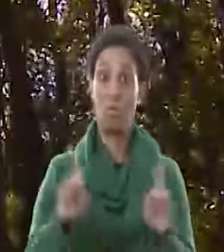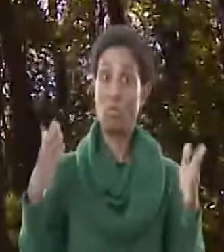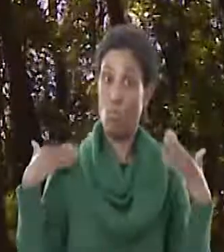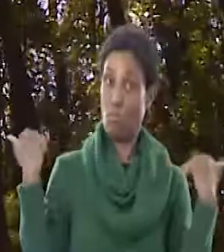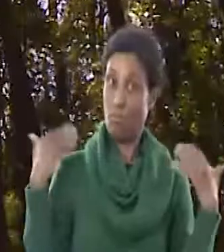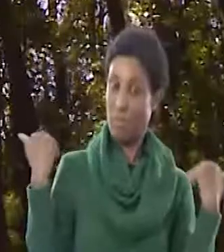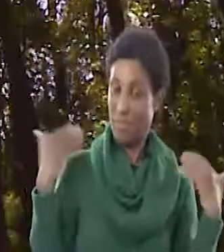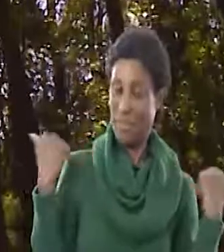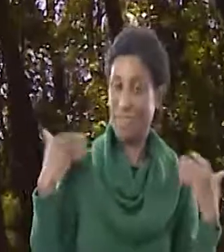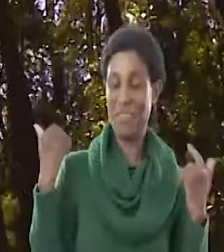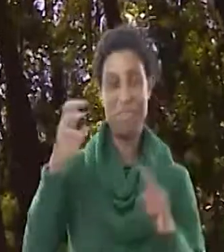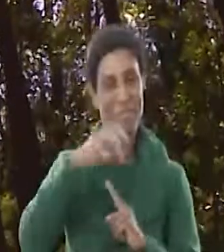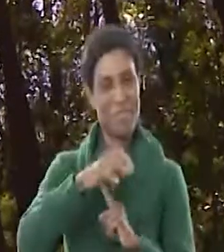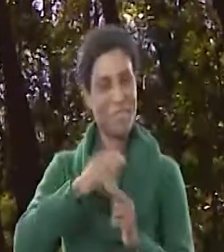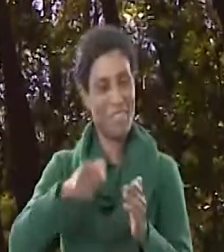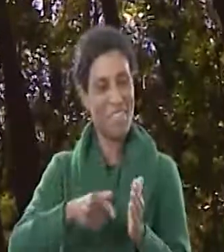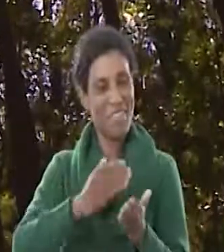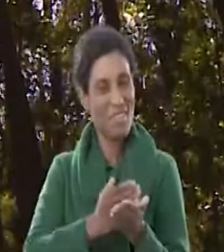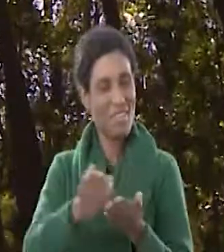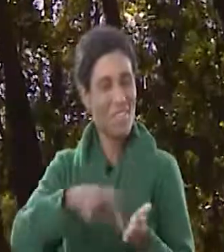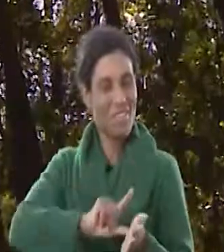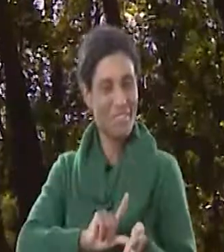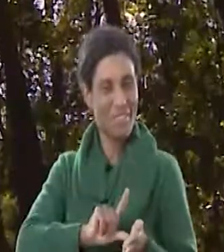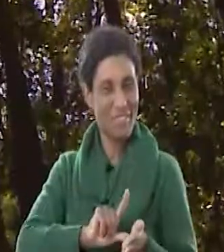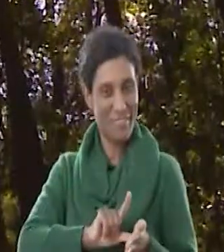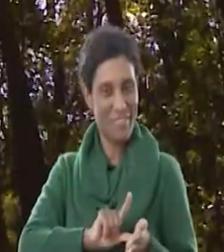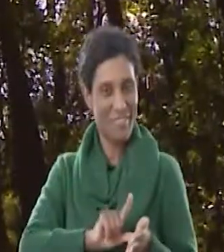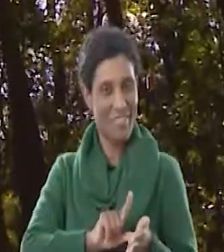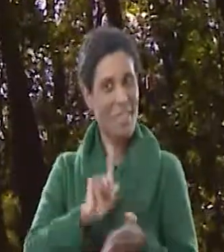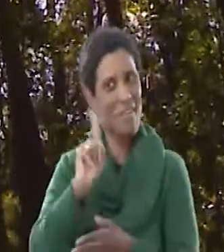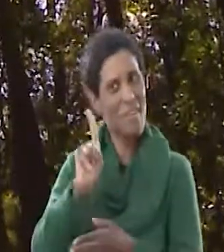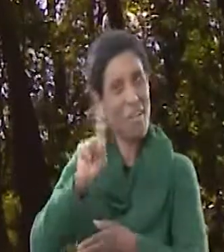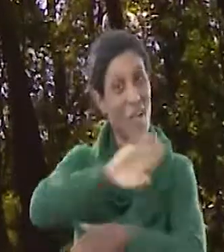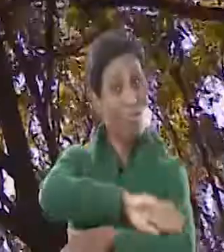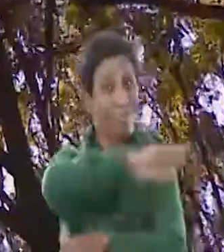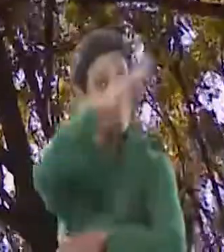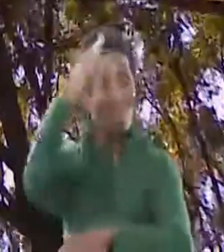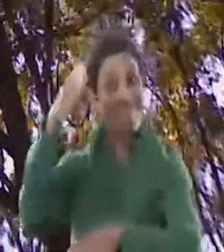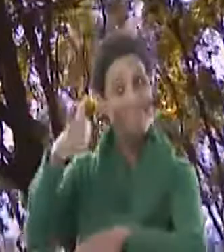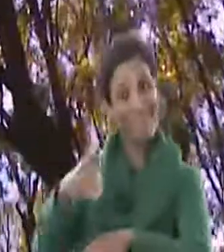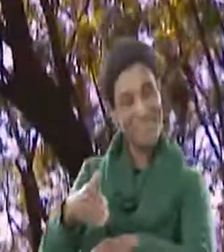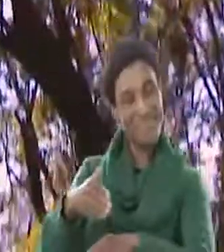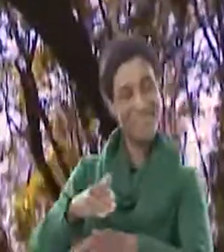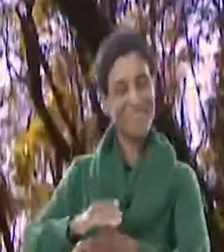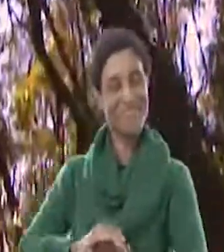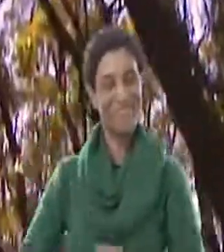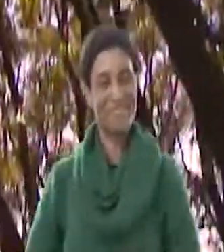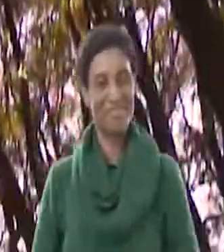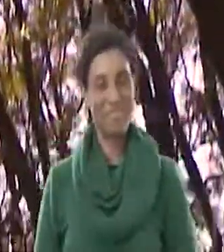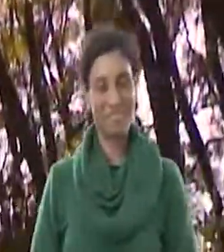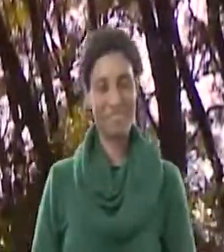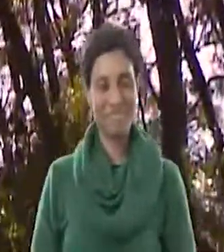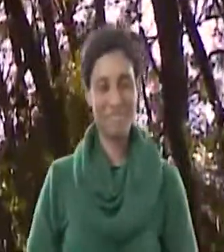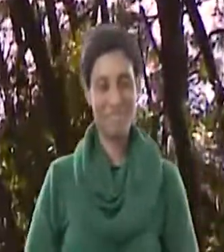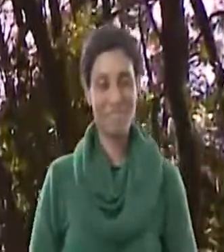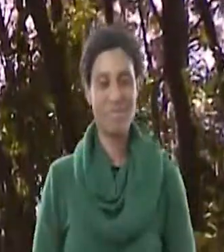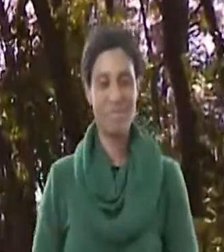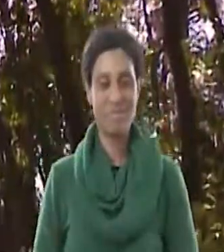Mas nosso passeio pela feira começou um pouco antes, lá no Túnel Verde.